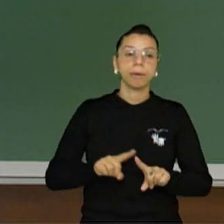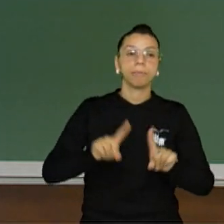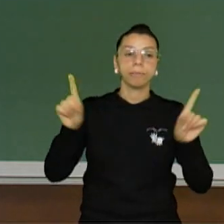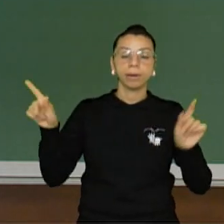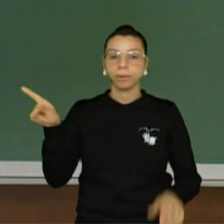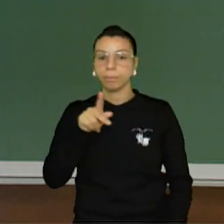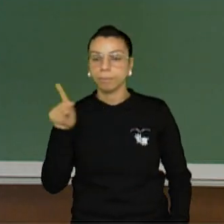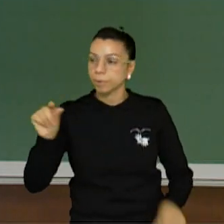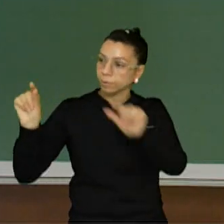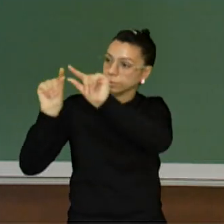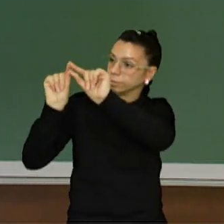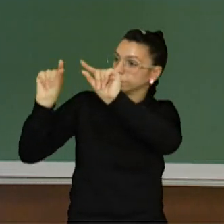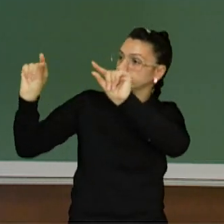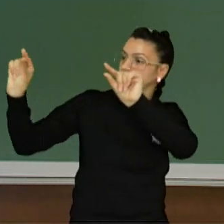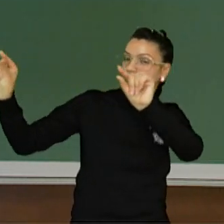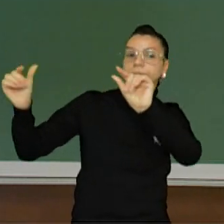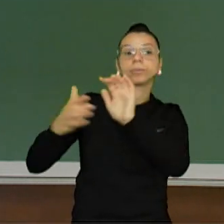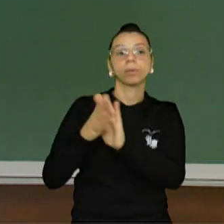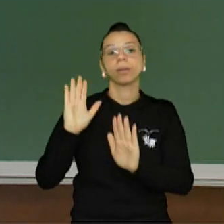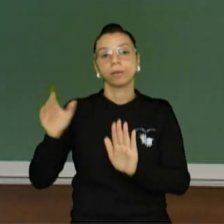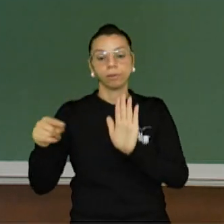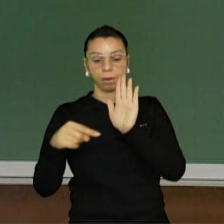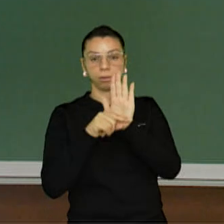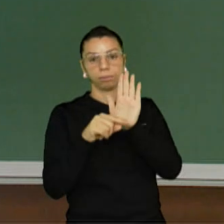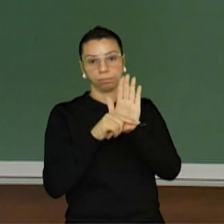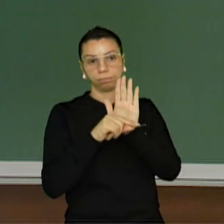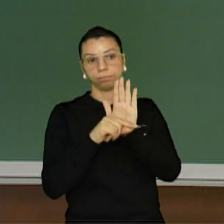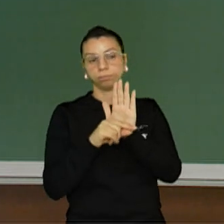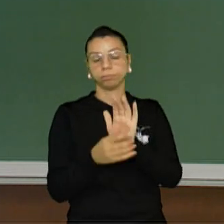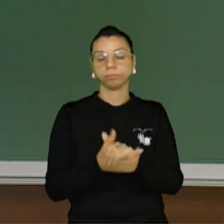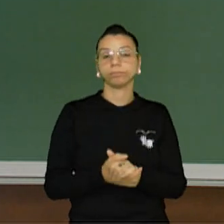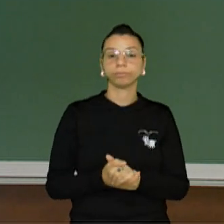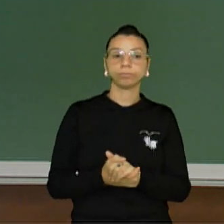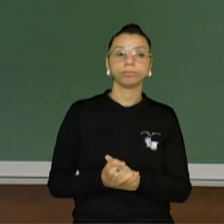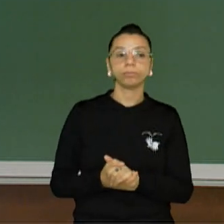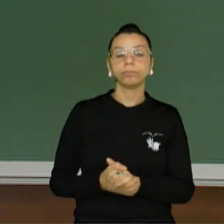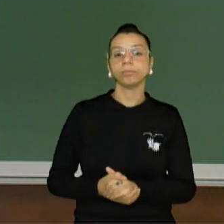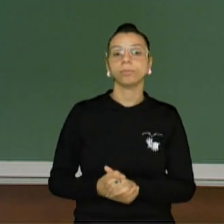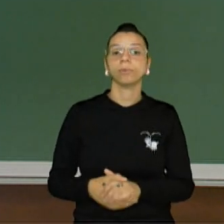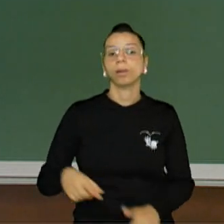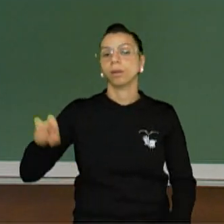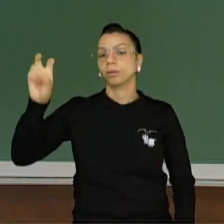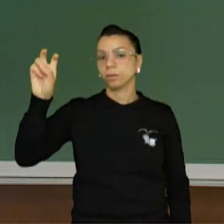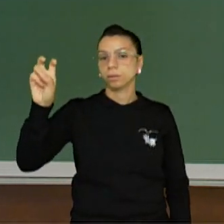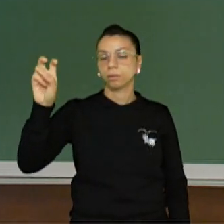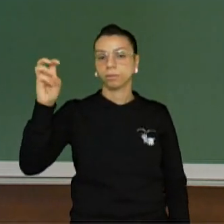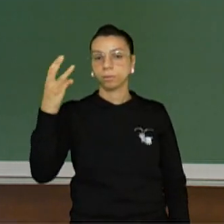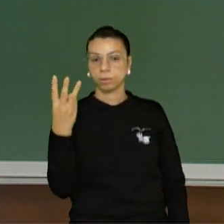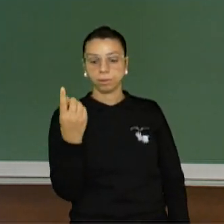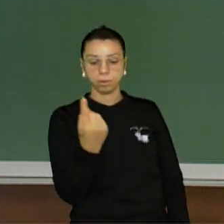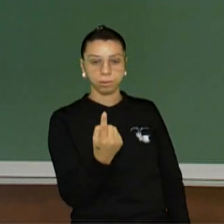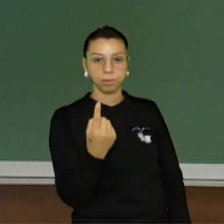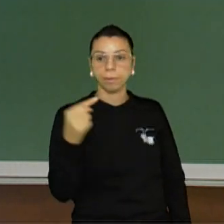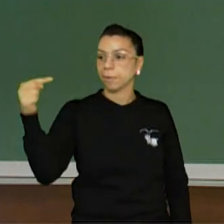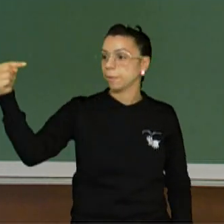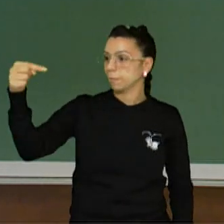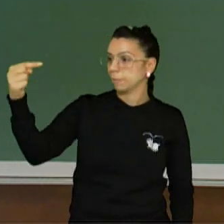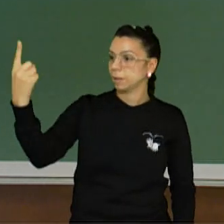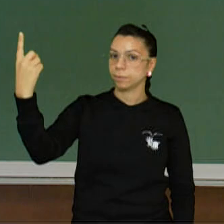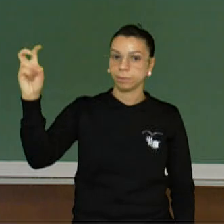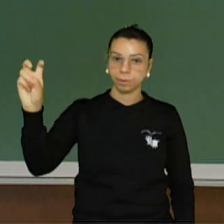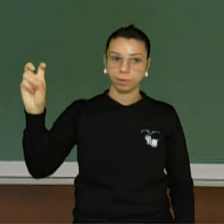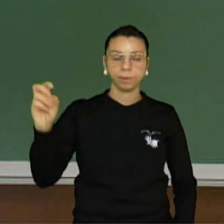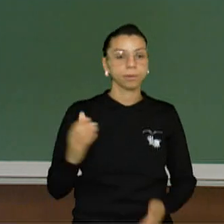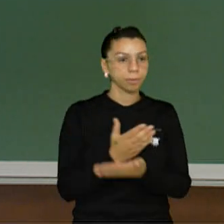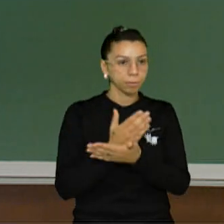a professora colocou os negativos, né? Então, 5, 3 e 1, tá aqui, ó, menos 15. Na verdade,